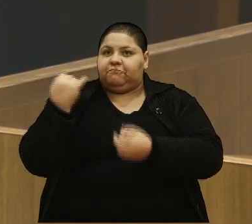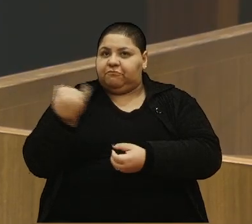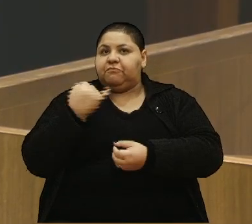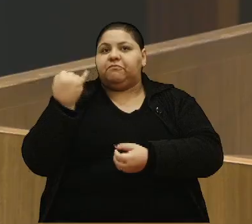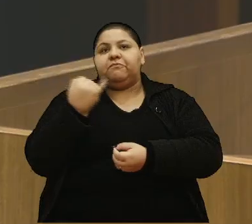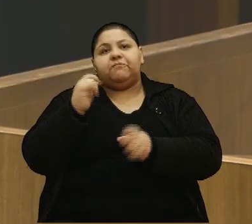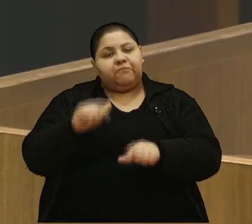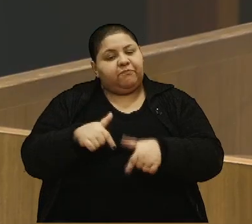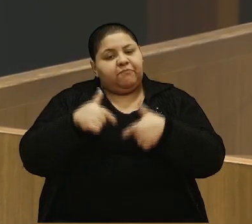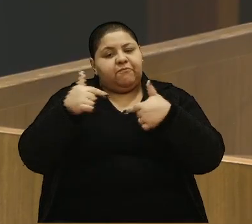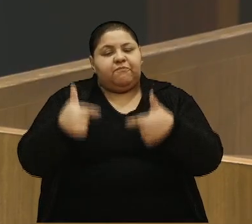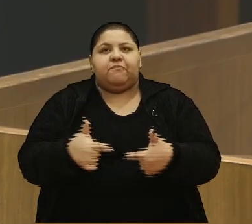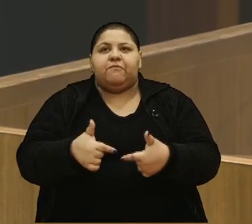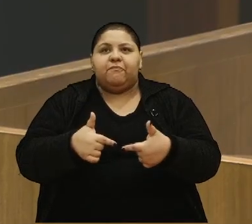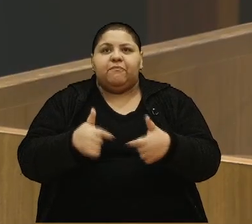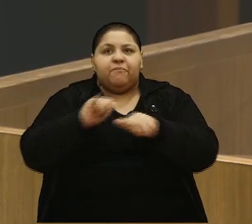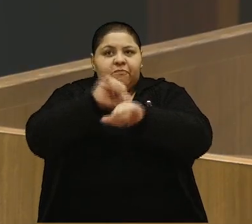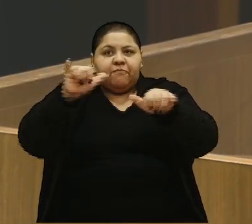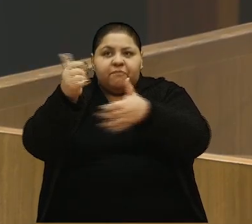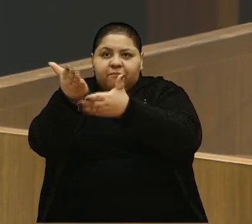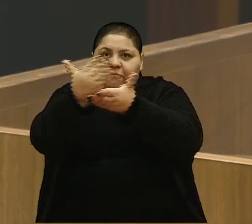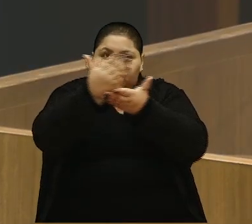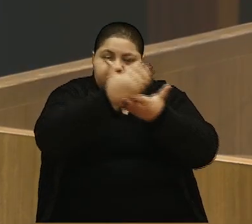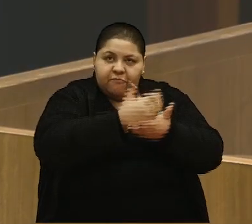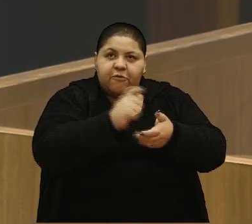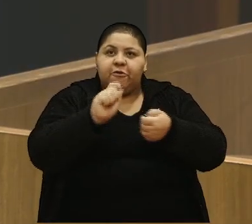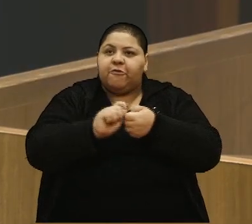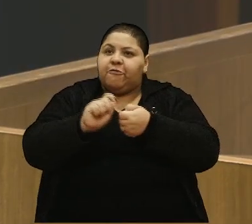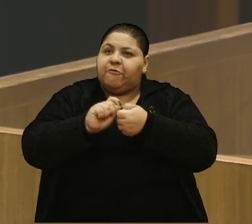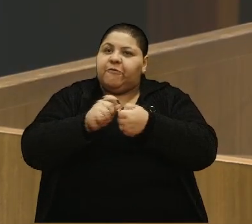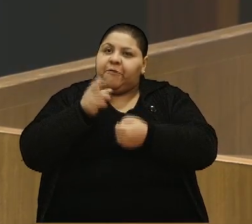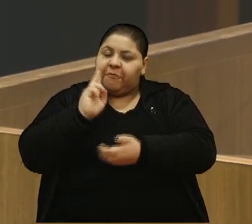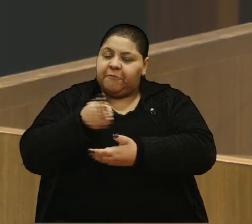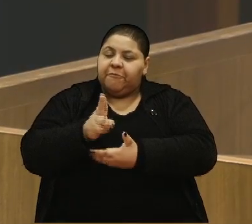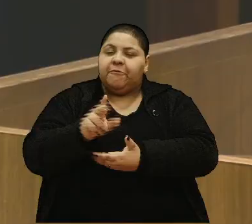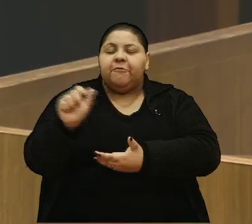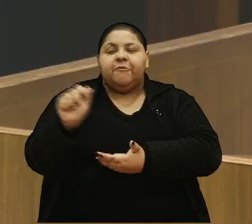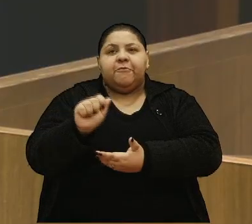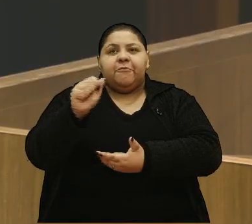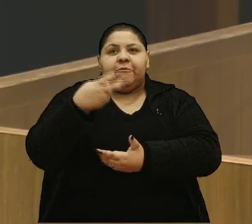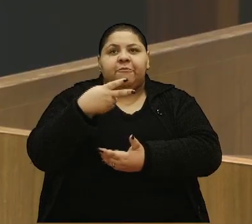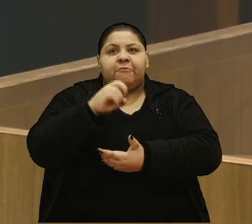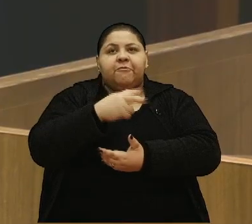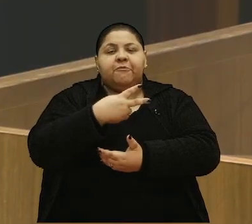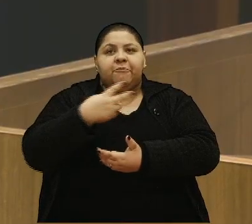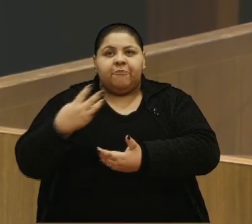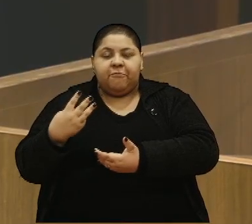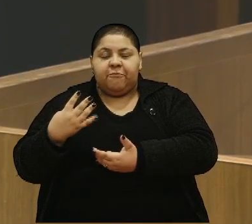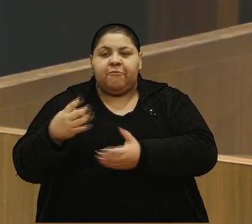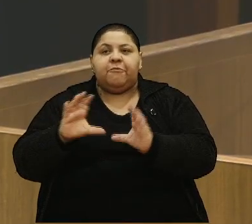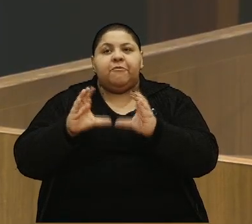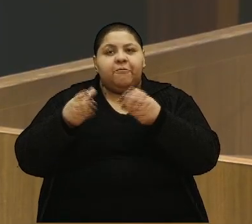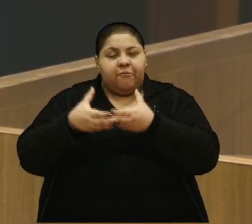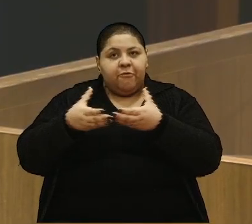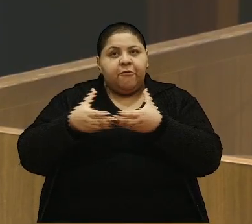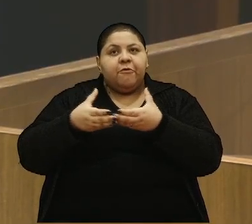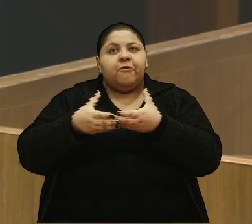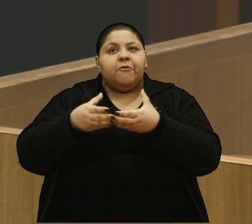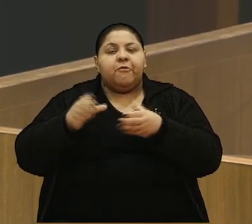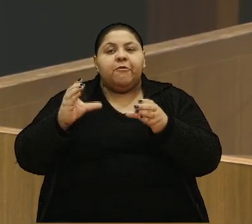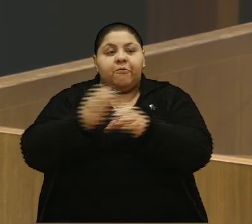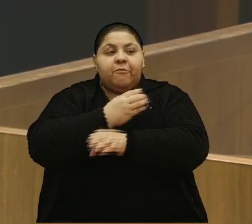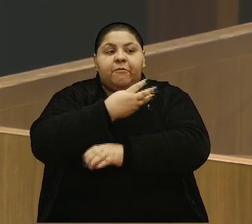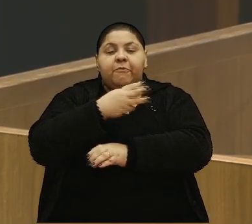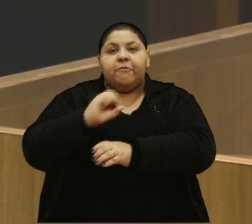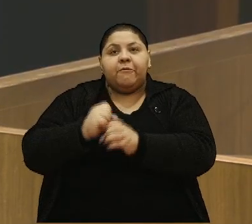processo, com campanhas de arrecadação realizadas ao longo dos anos. Em agosto de 2024, o Grupo Escoteiro Barão de Tefé completou 30